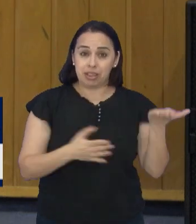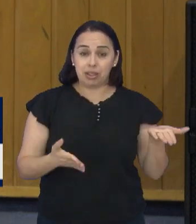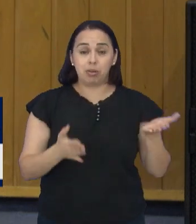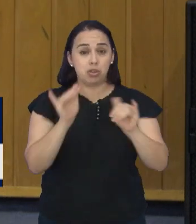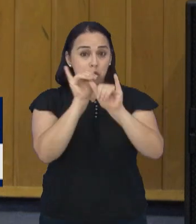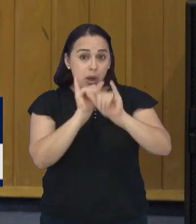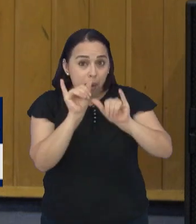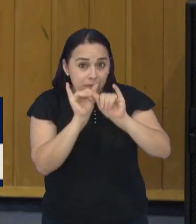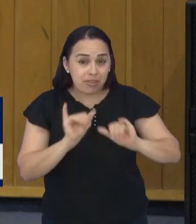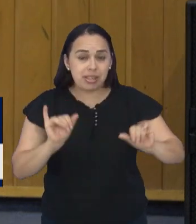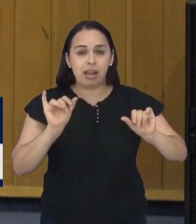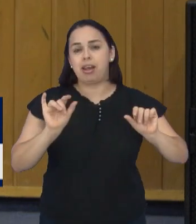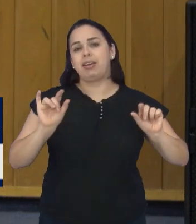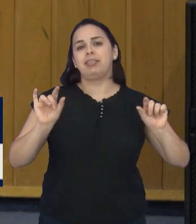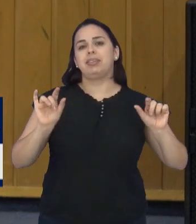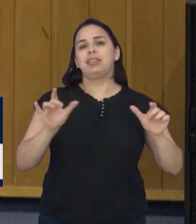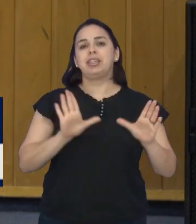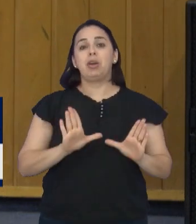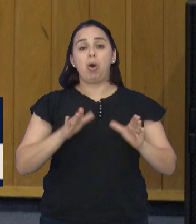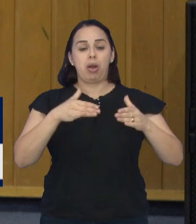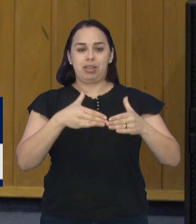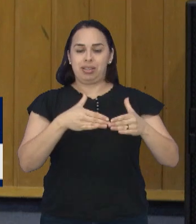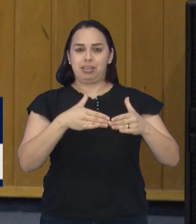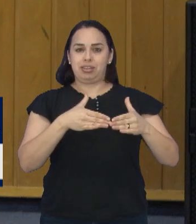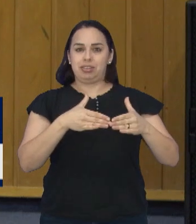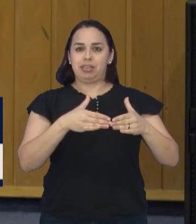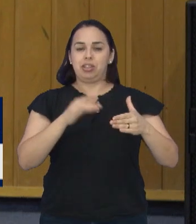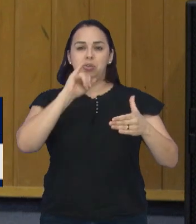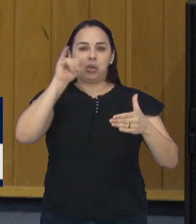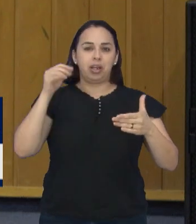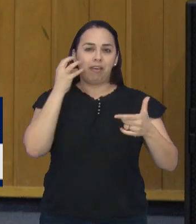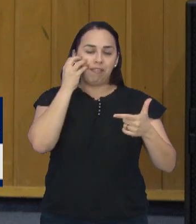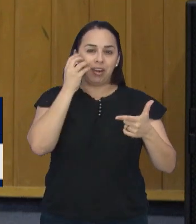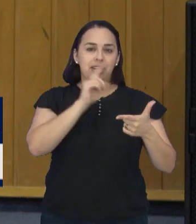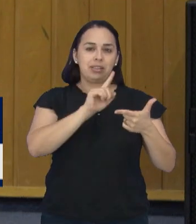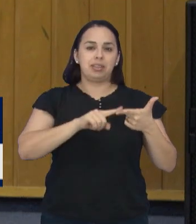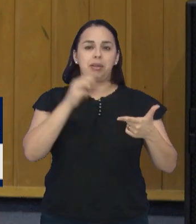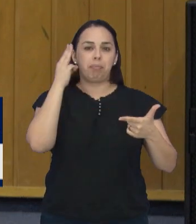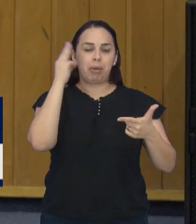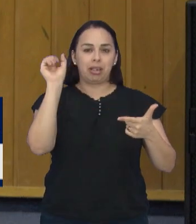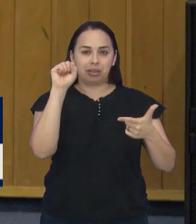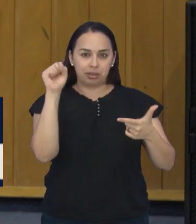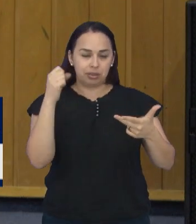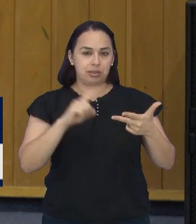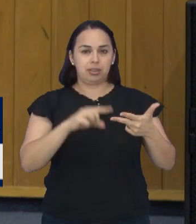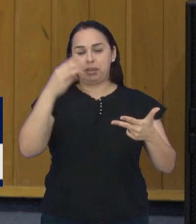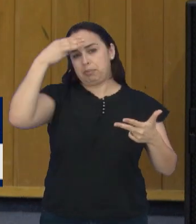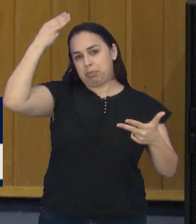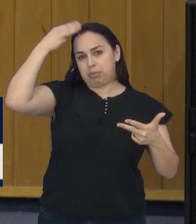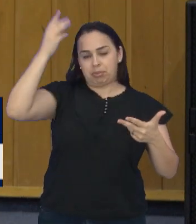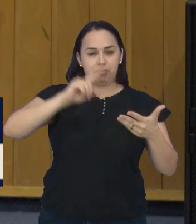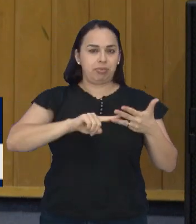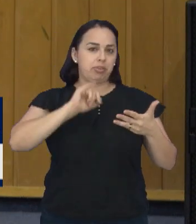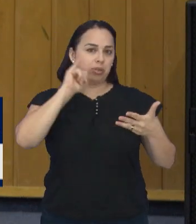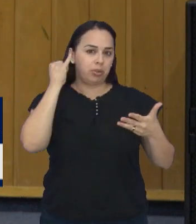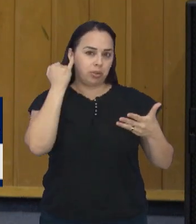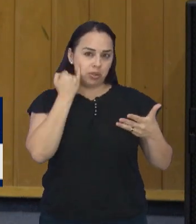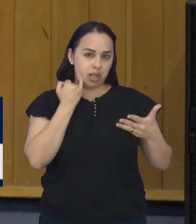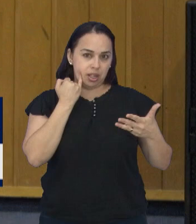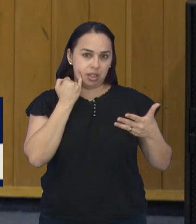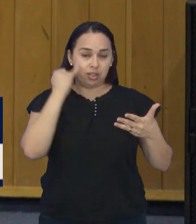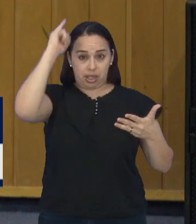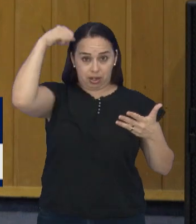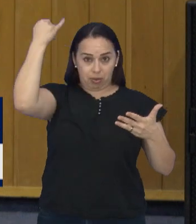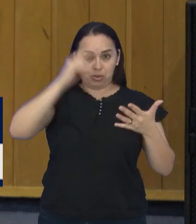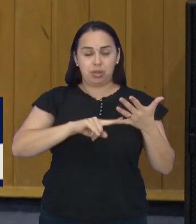comunicar os vereadores aí da comissão, Juliana Fraga, Marcão da Academia, Milton Vieira, José Cláudio e